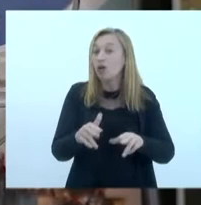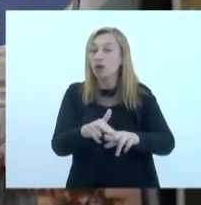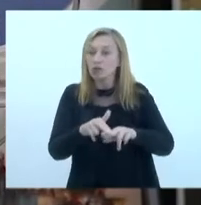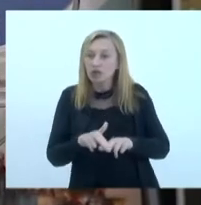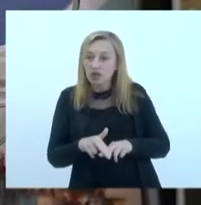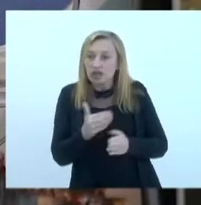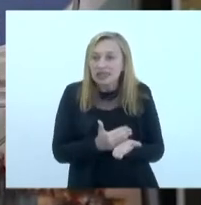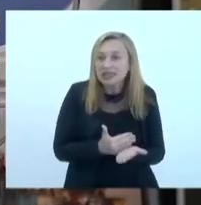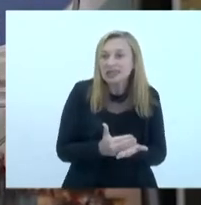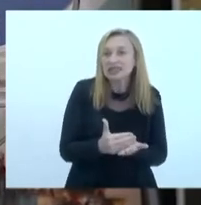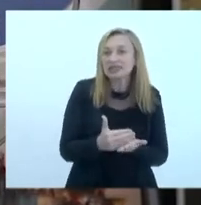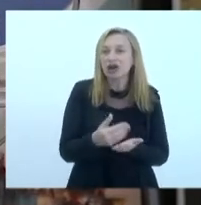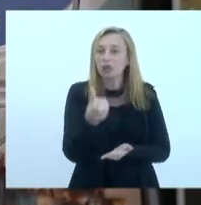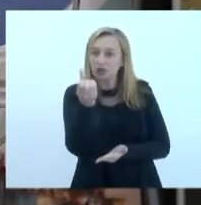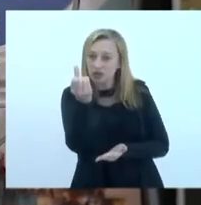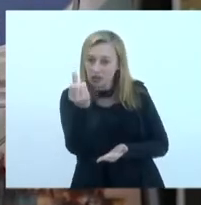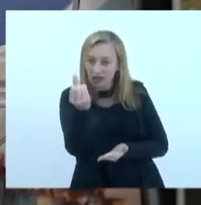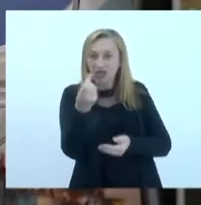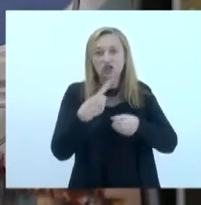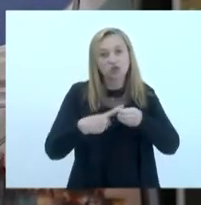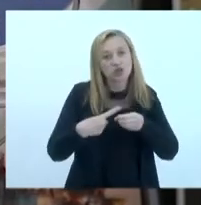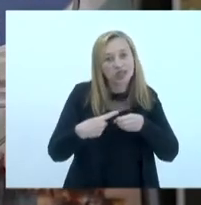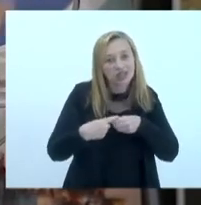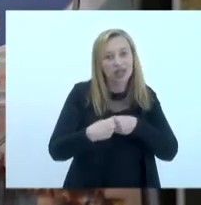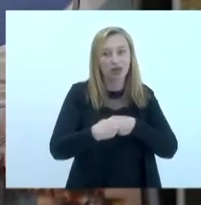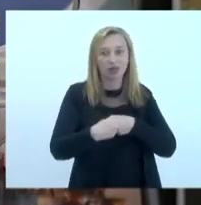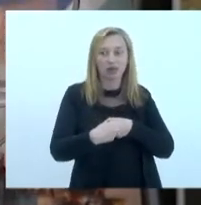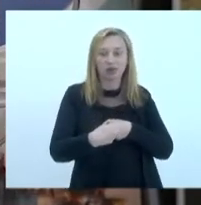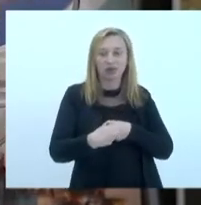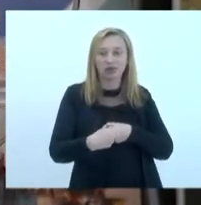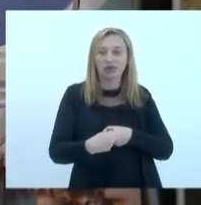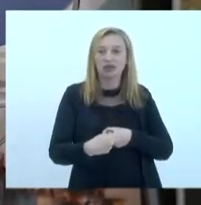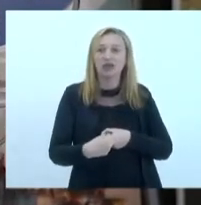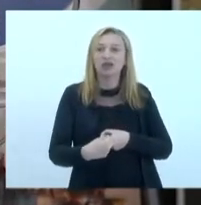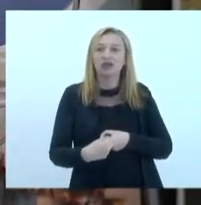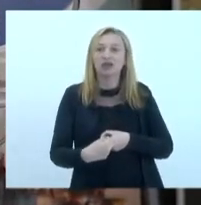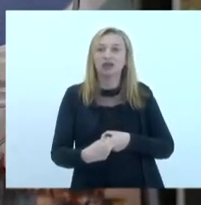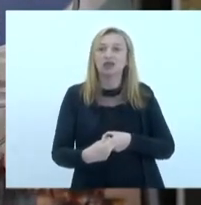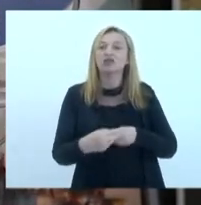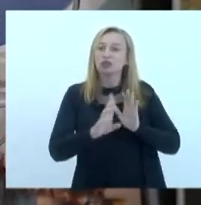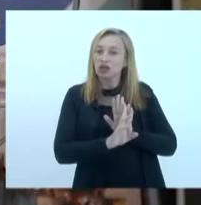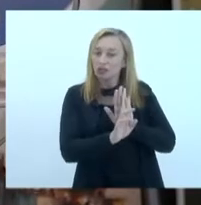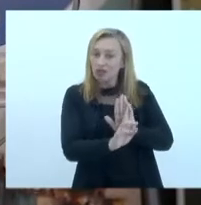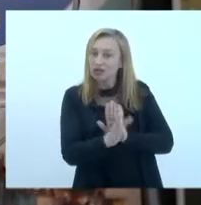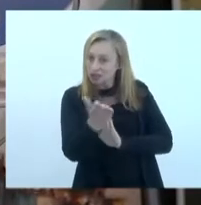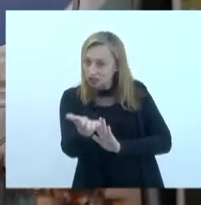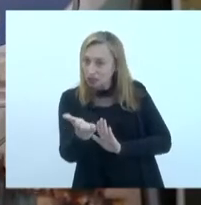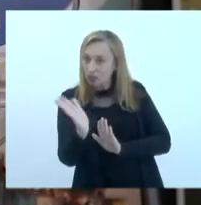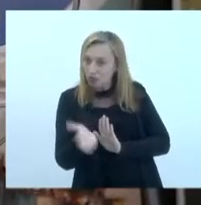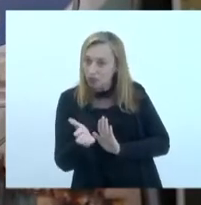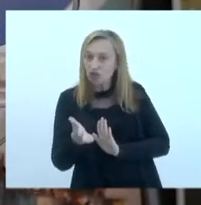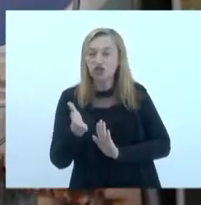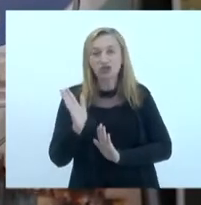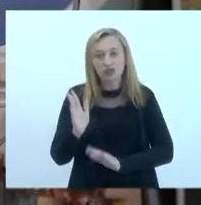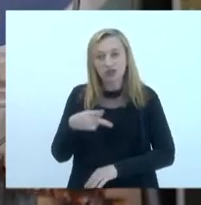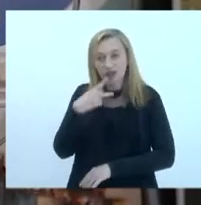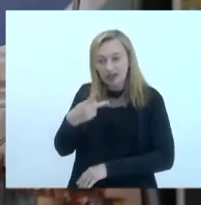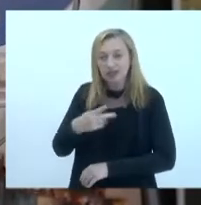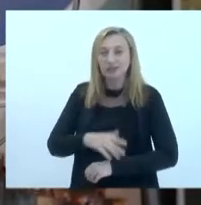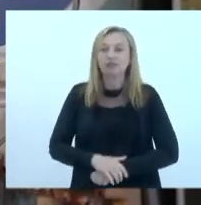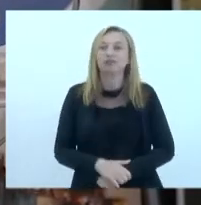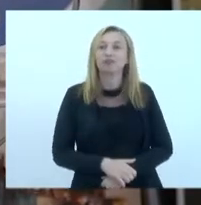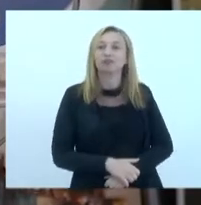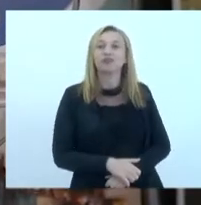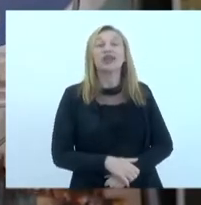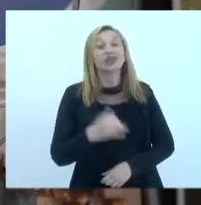por começar por 6 municípios, dos quais alguns representantes aqui hoje eu já cumprimentei. É